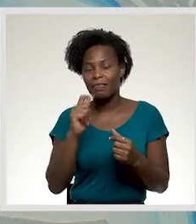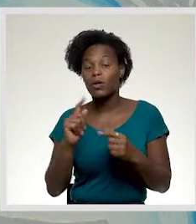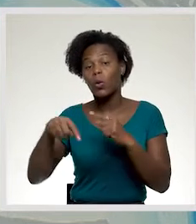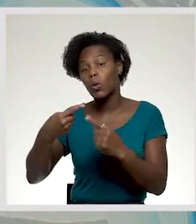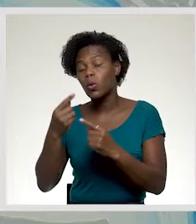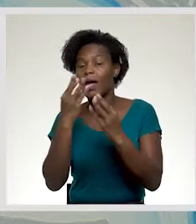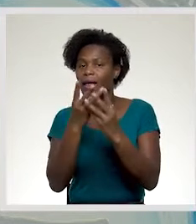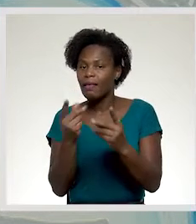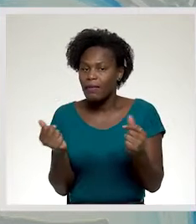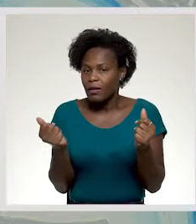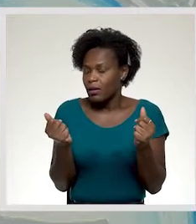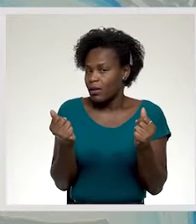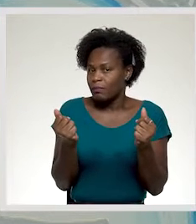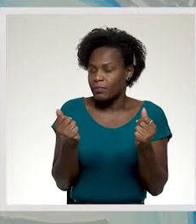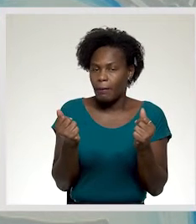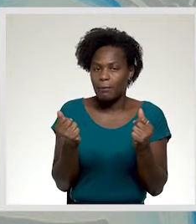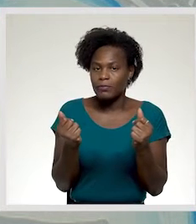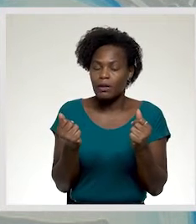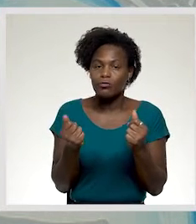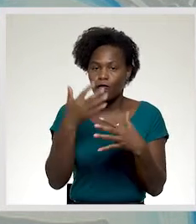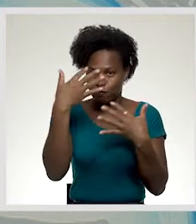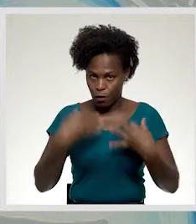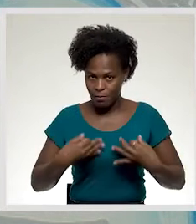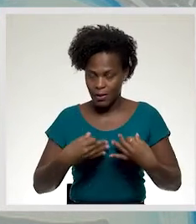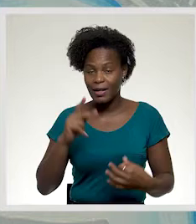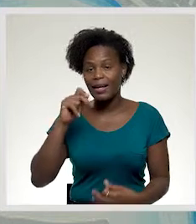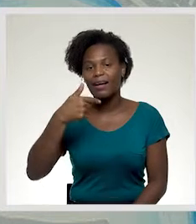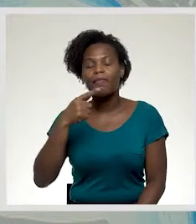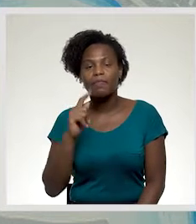Aristóteles. Então, quais são os objetivos para a aula de hoje?